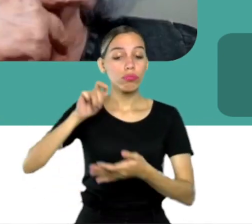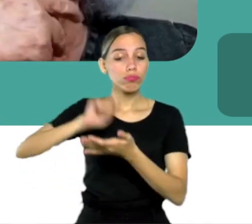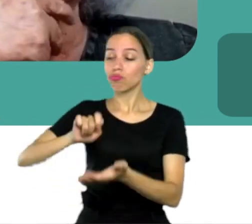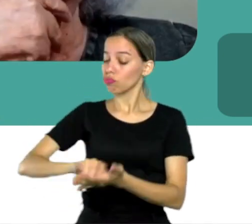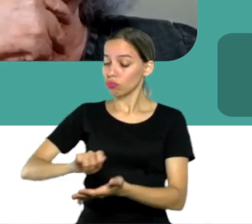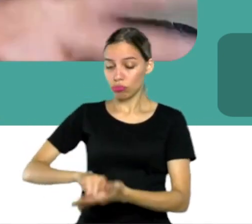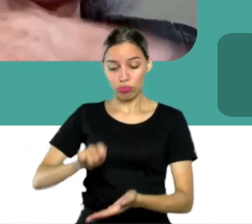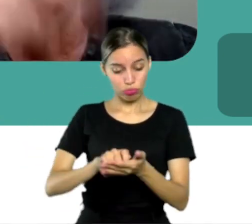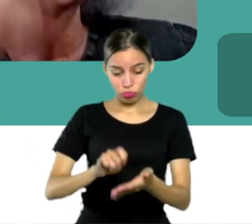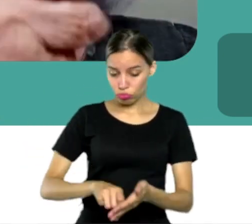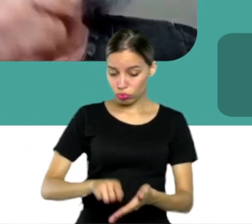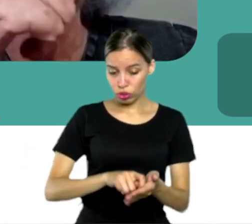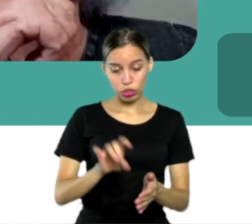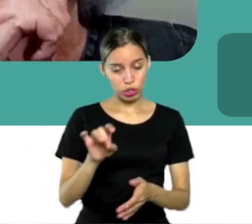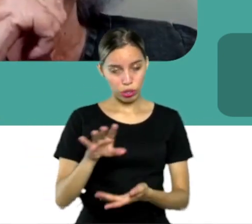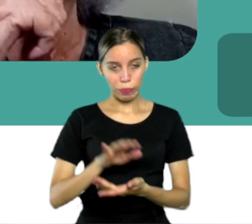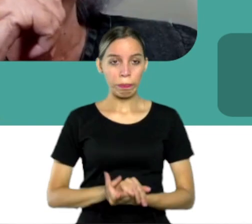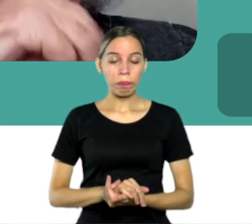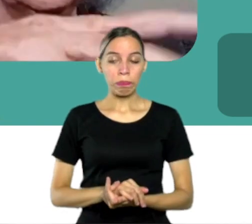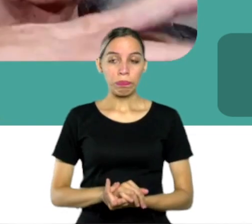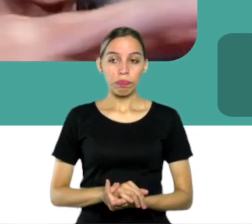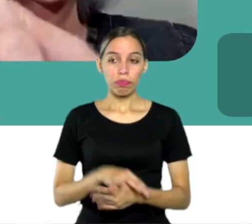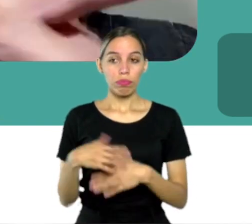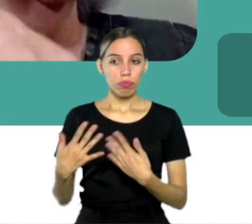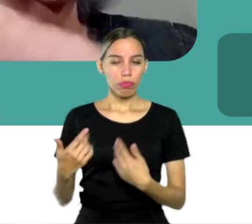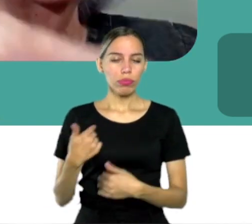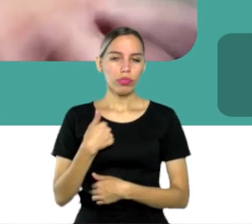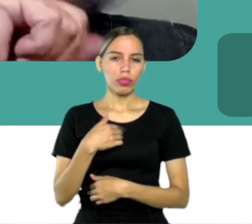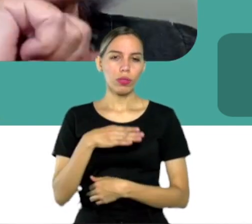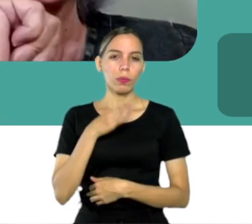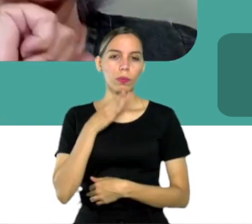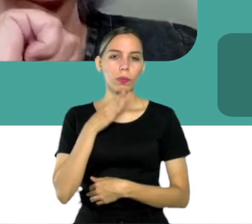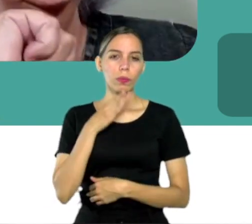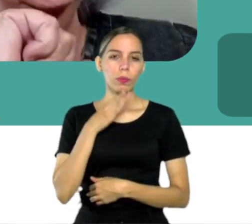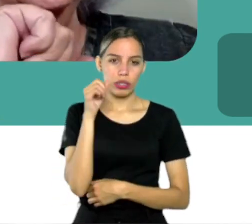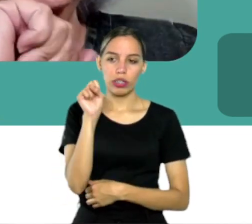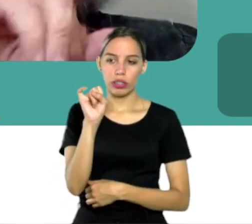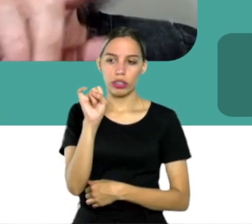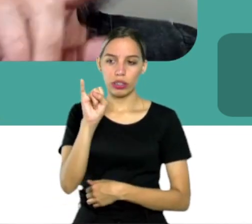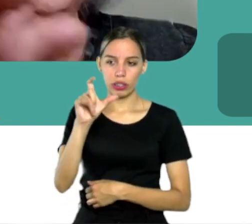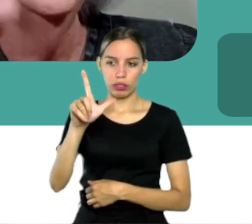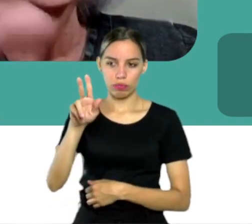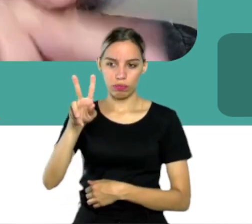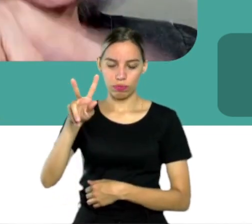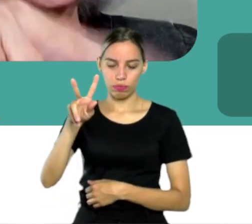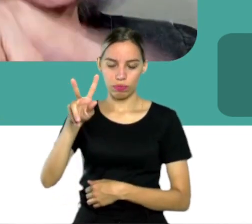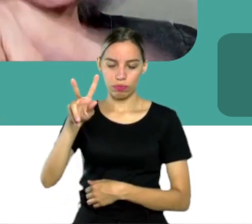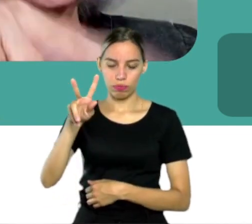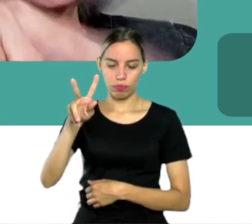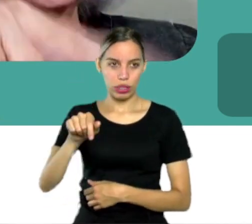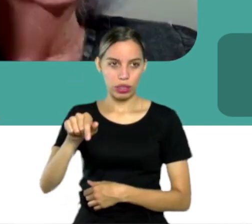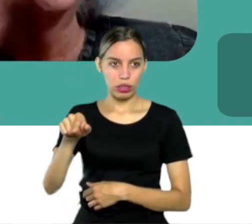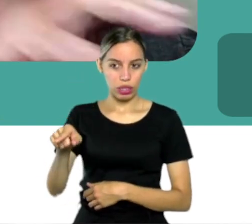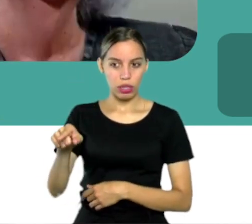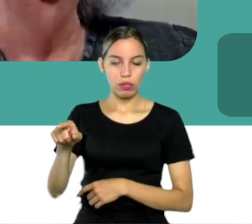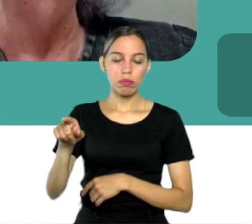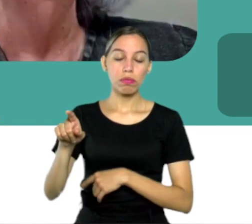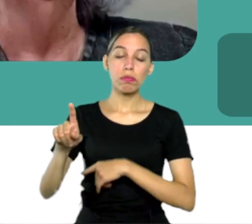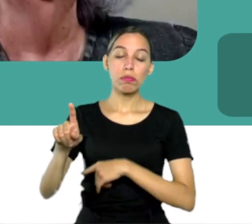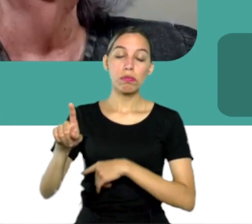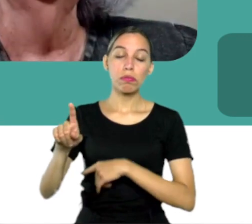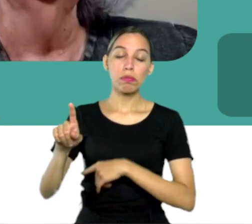engraçado que eu já conhecia sem saber Silvana Menezes, depois nós descobrimos esse elo que a gente tinha do passado,